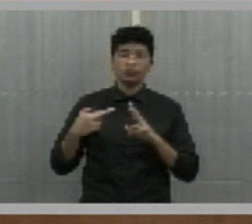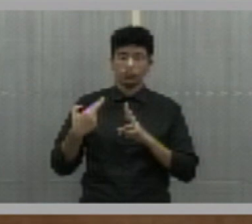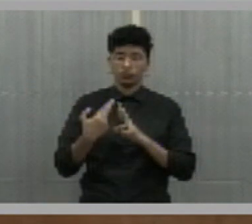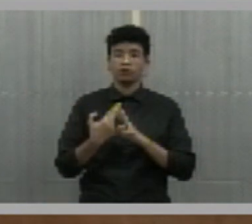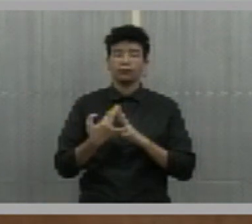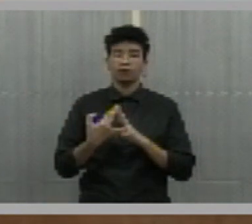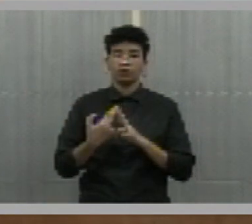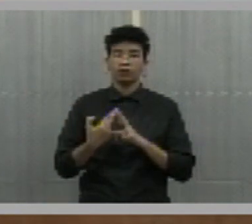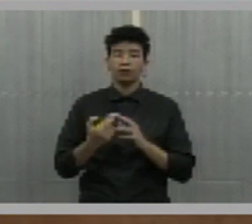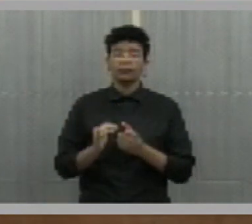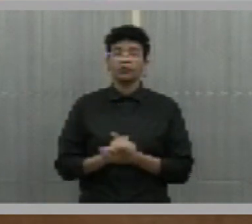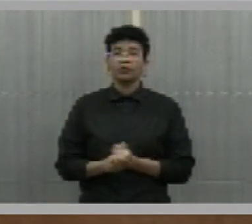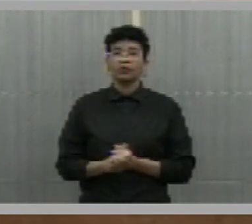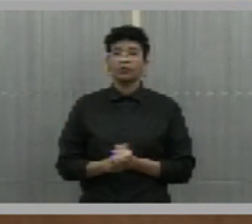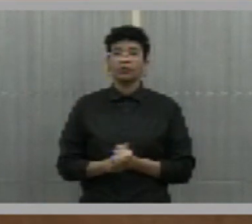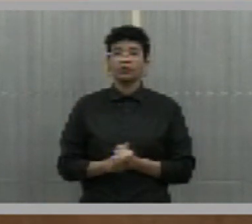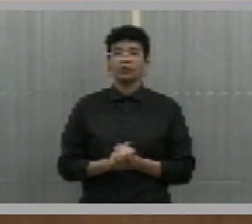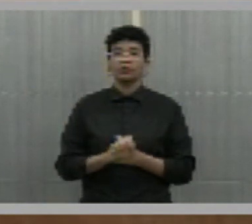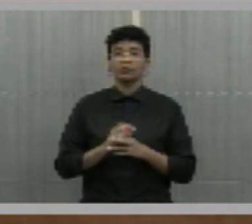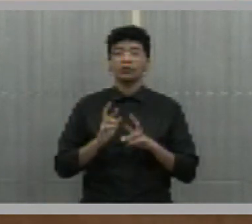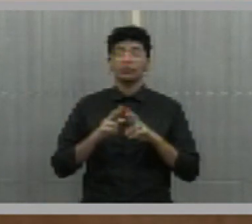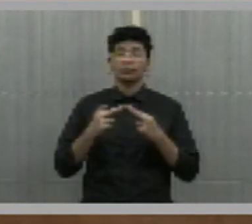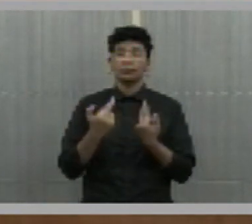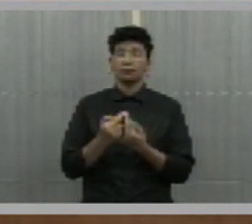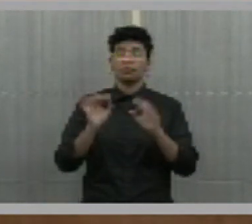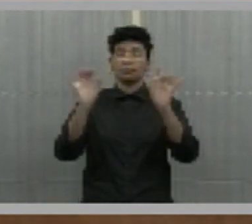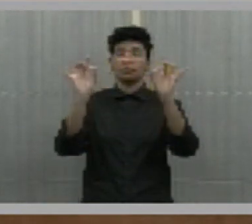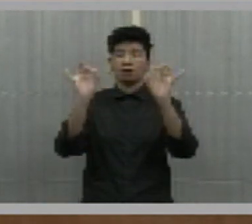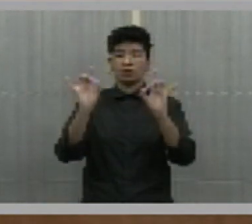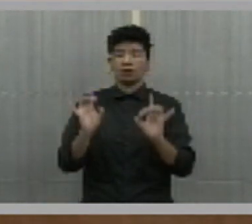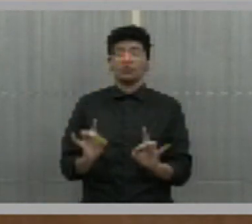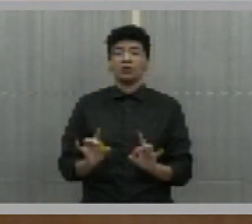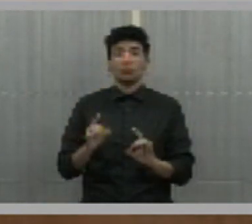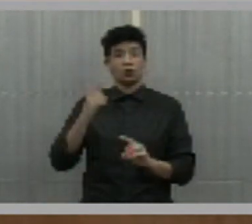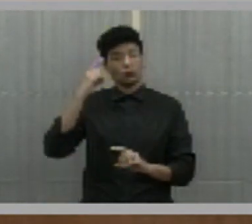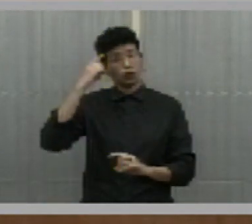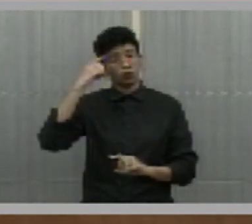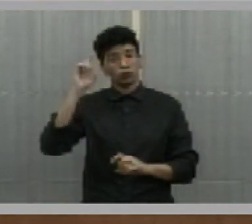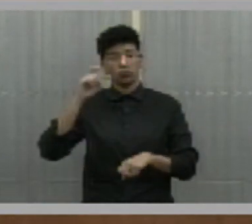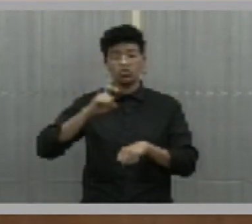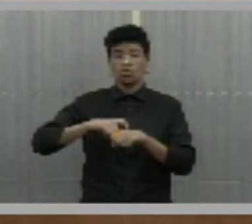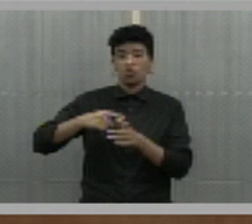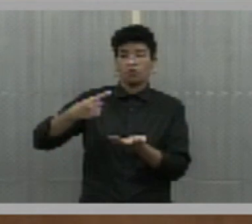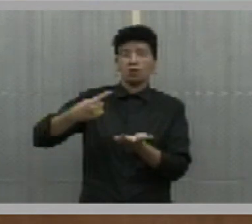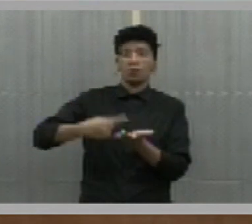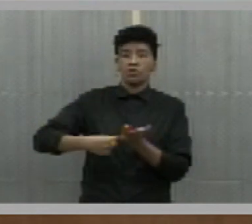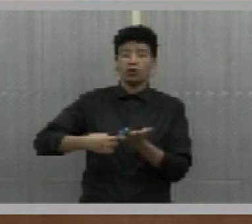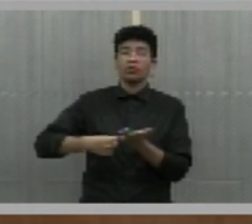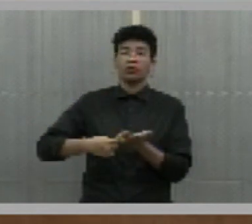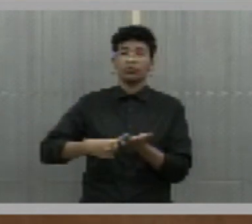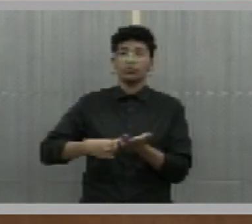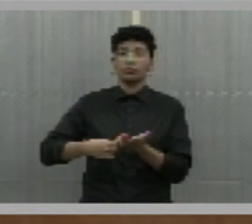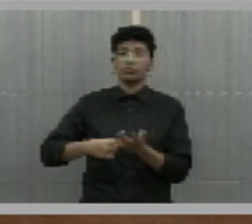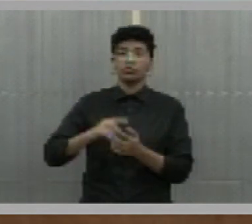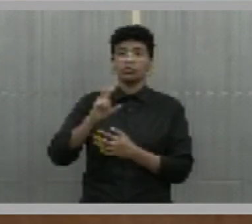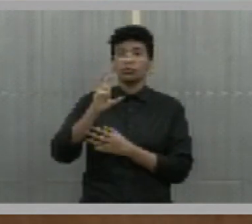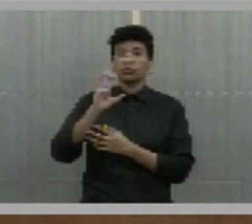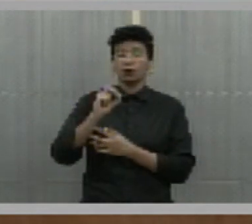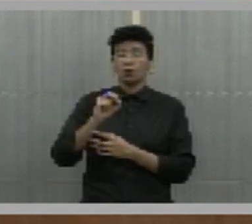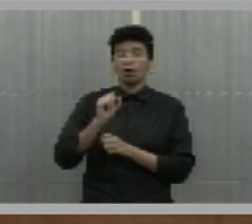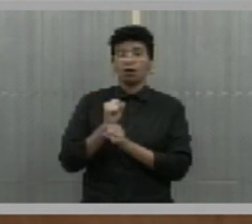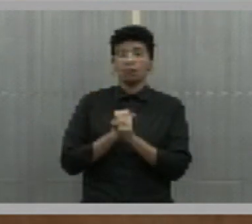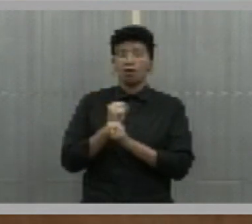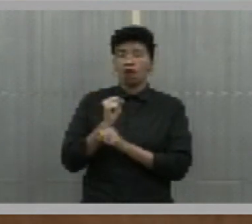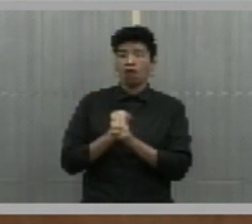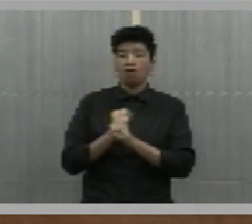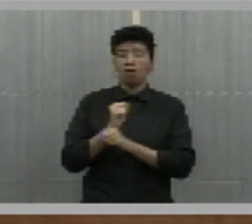que seja realizada a sessão solene, em data a ser definida, em alusão aos 50 anos de